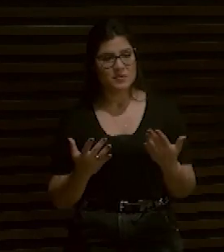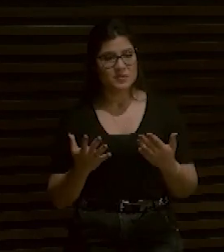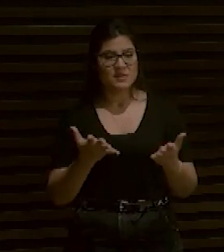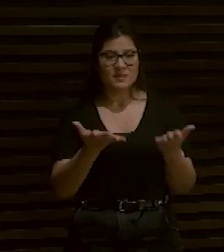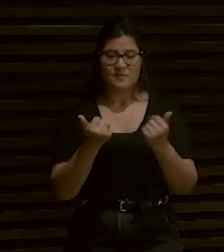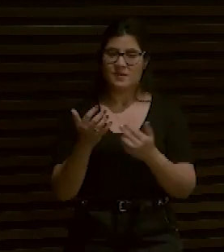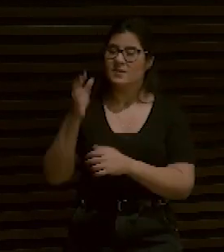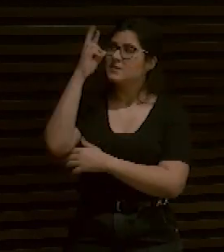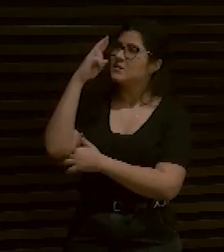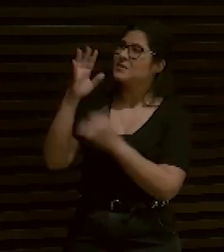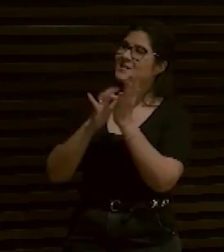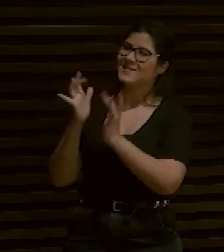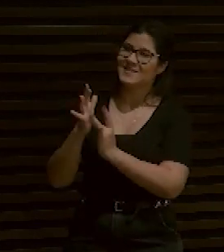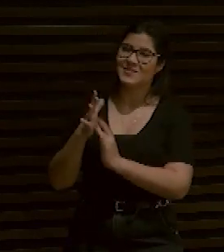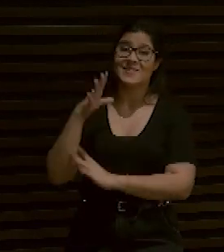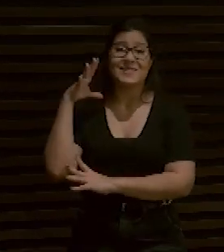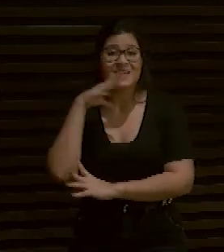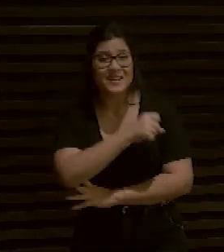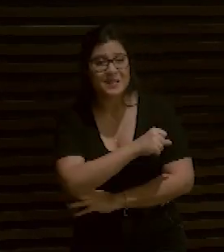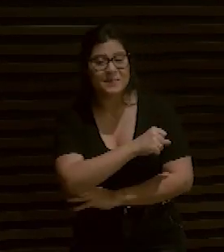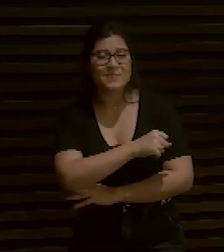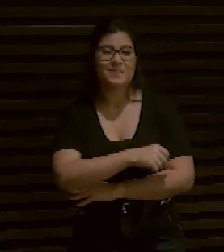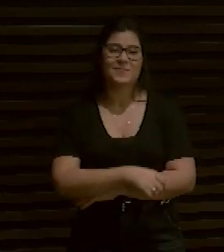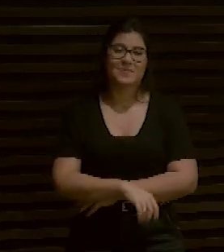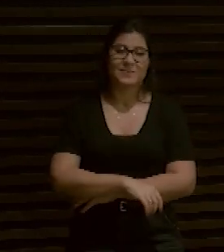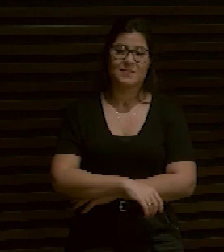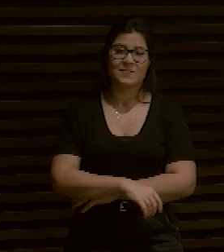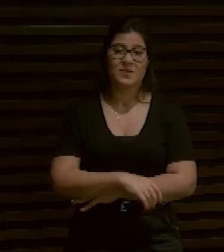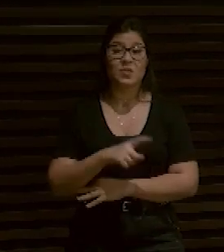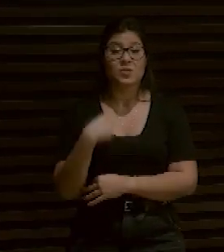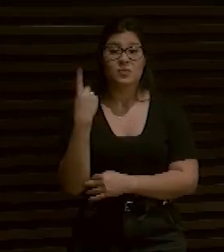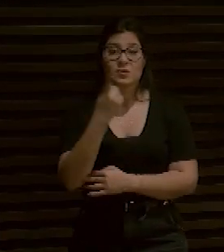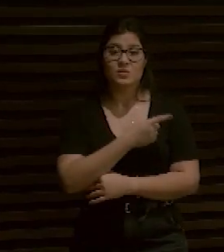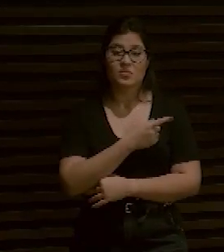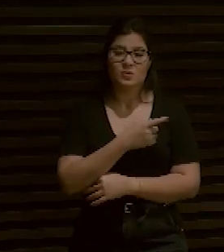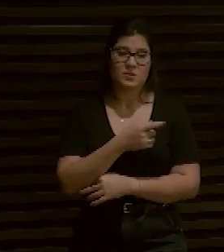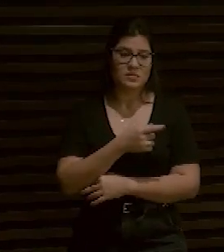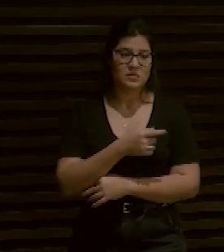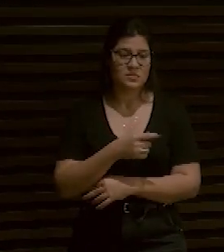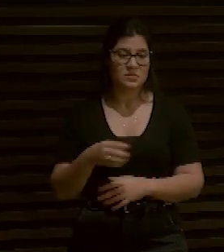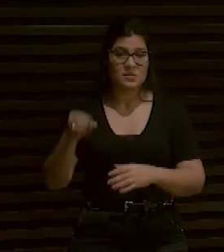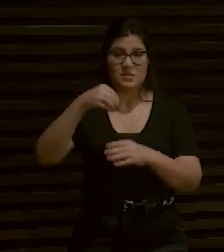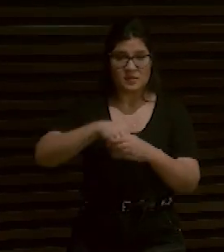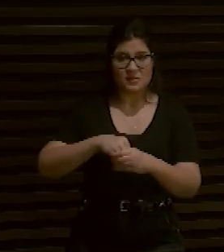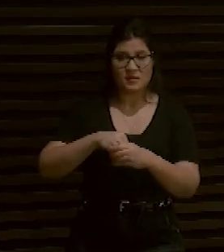Senhor, que isso venha logo, meu Pai. Queridos, nós fomos enxertados na